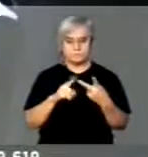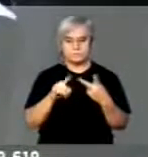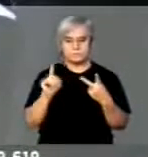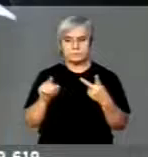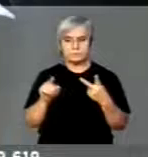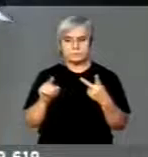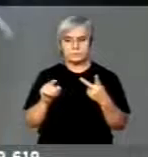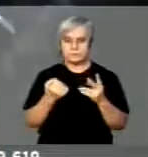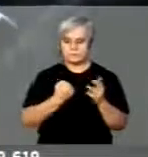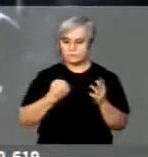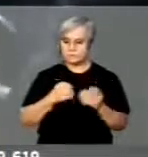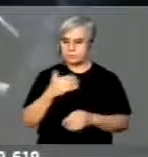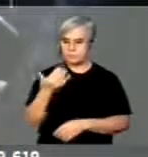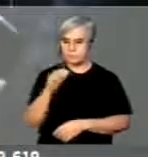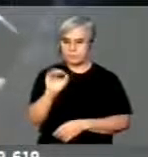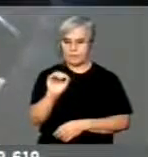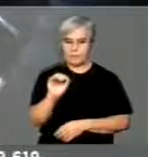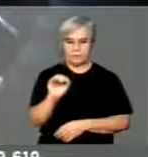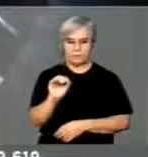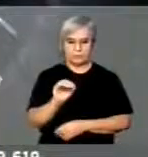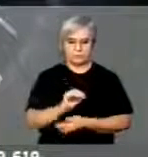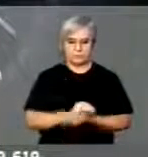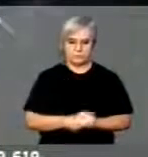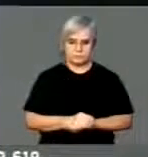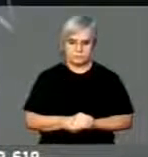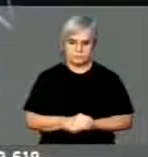à ordem do item 10, não